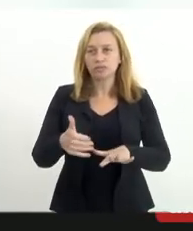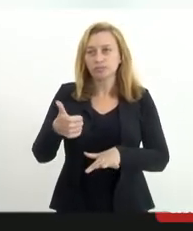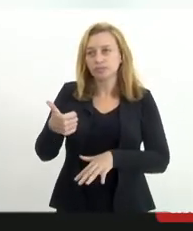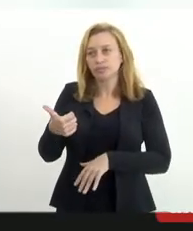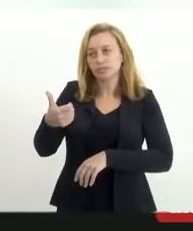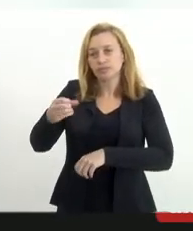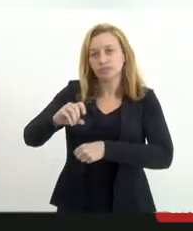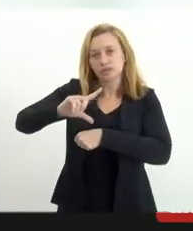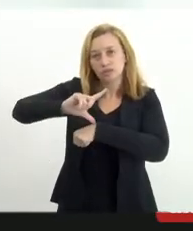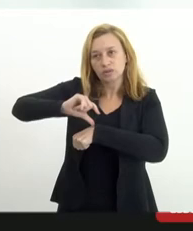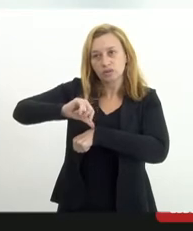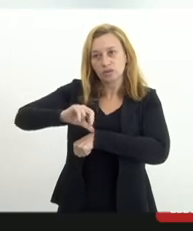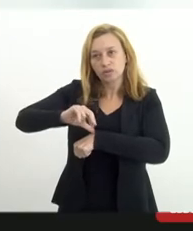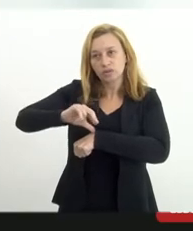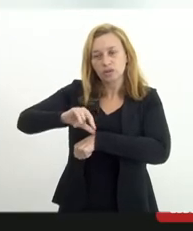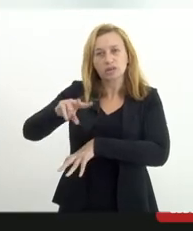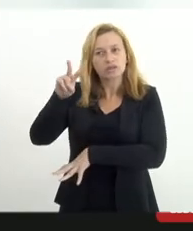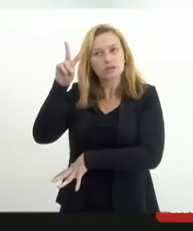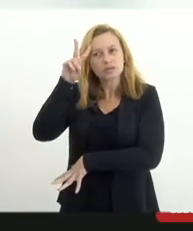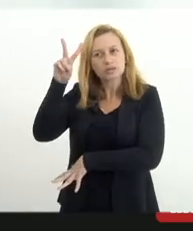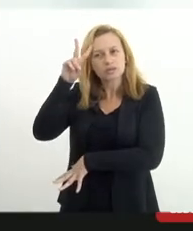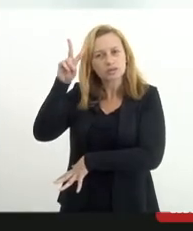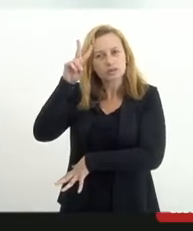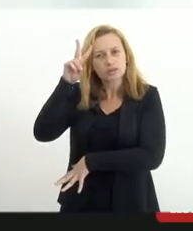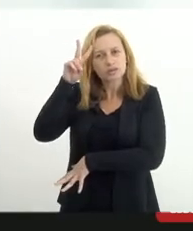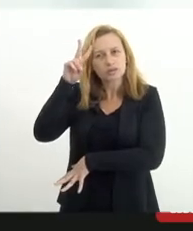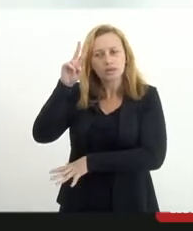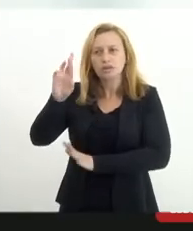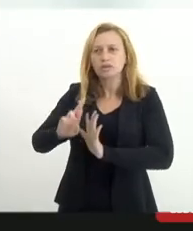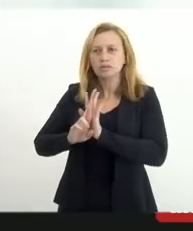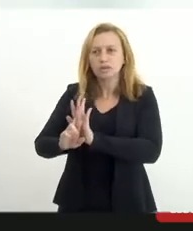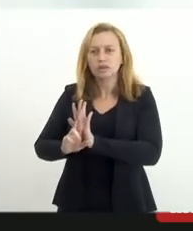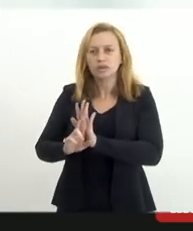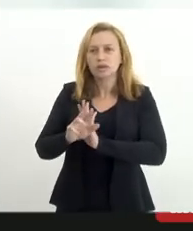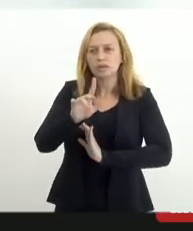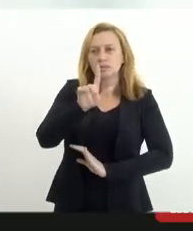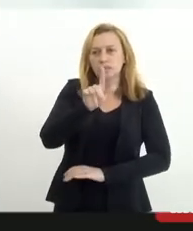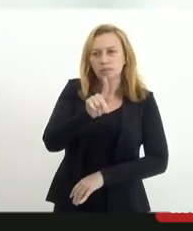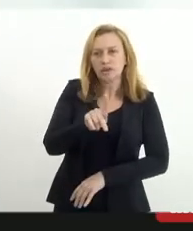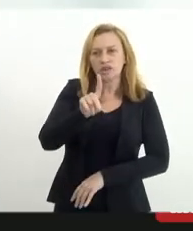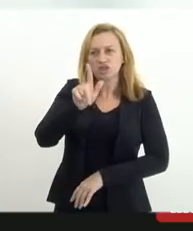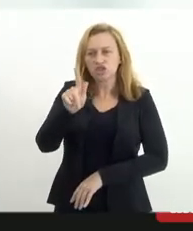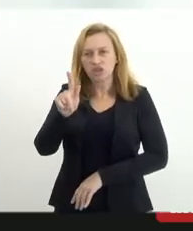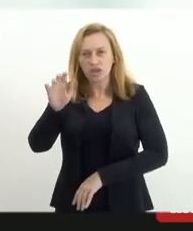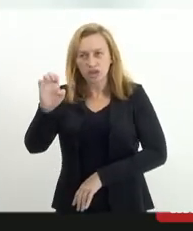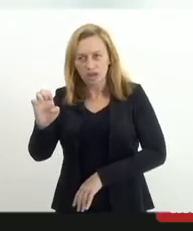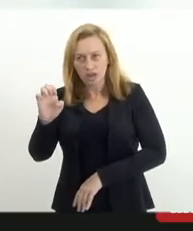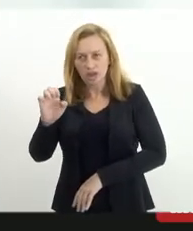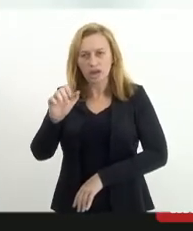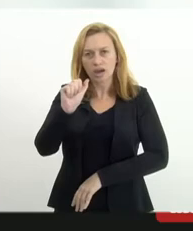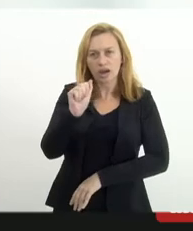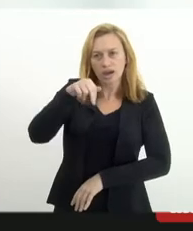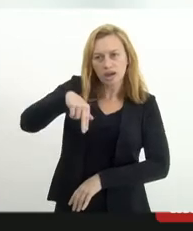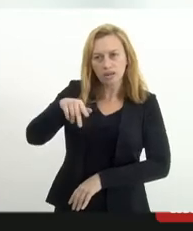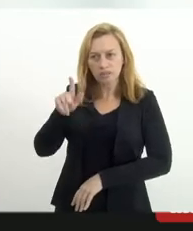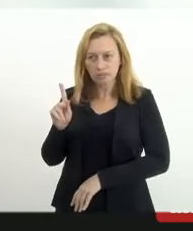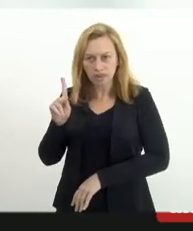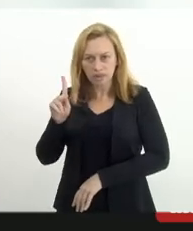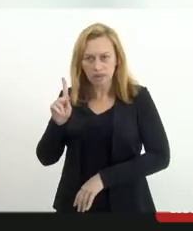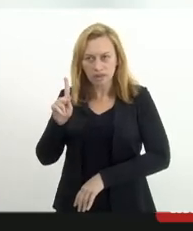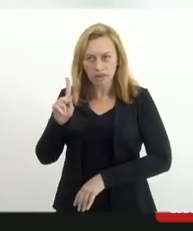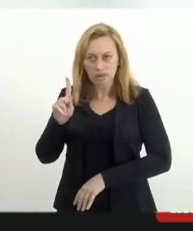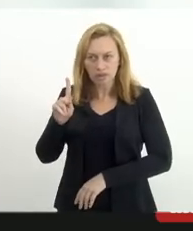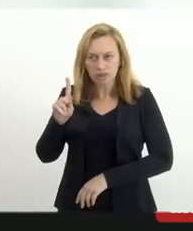segunda-feira. Representante da Petrobras, do IBP, da PGE, da ANP e Cefaz. Seria uma reunião de, no mínimo, 5,